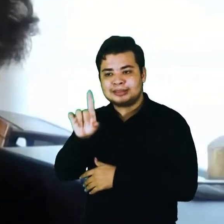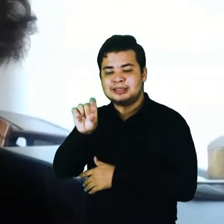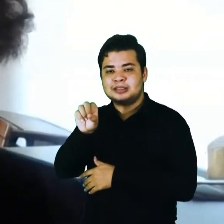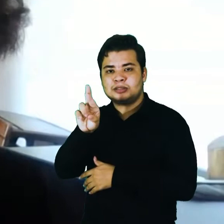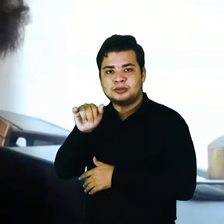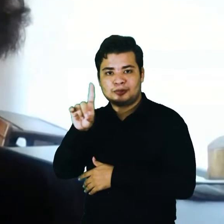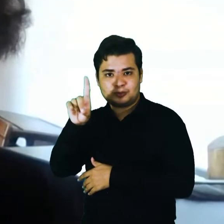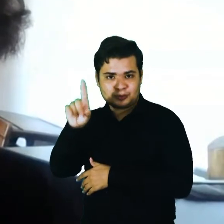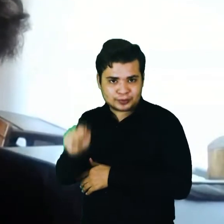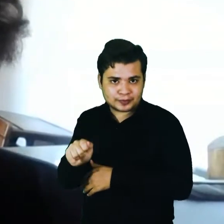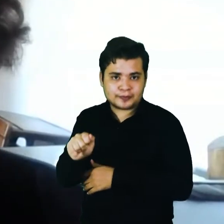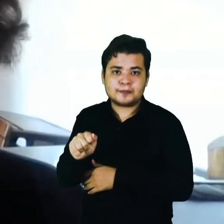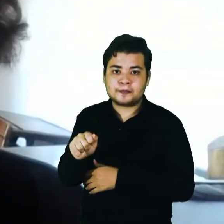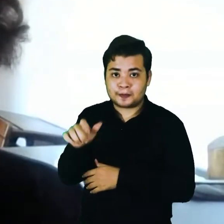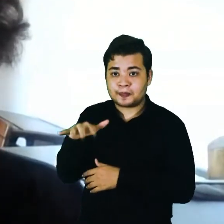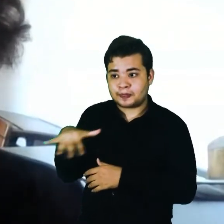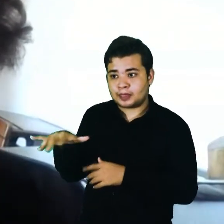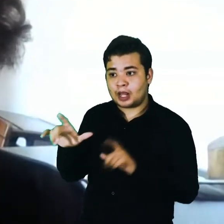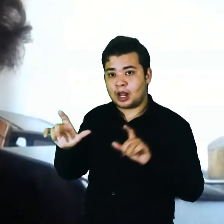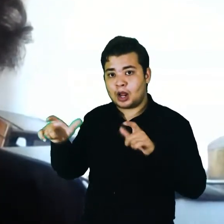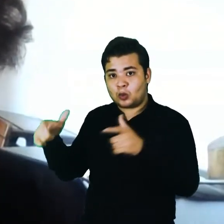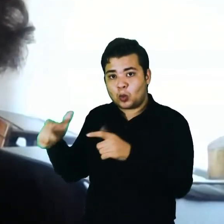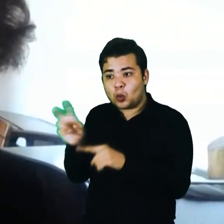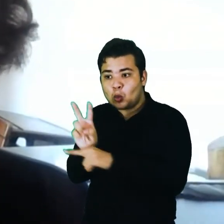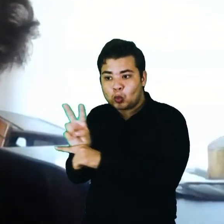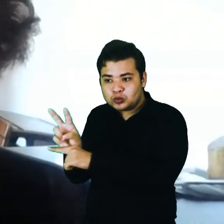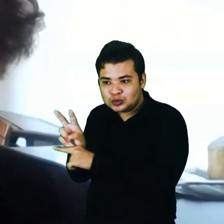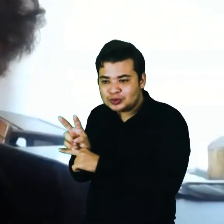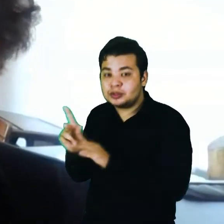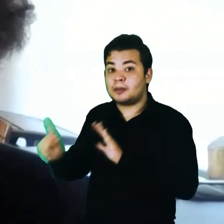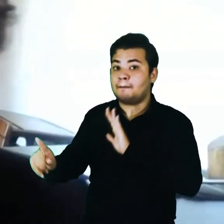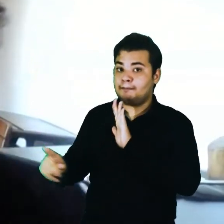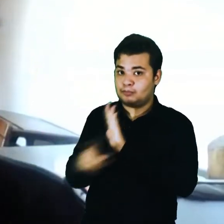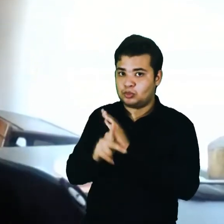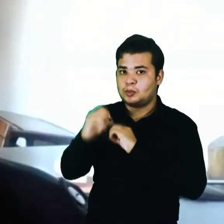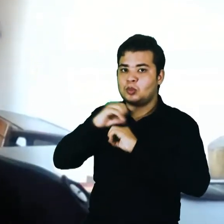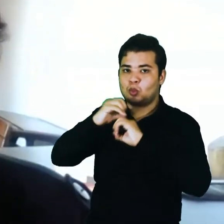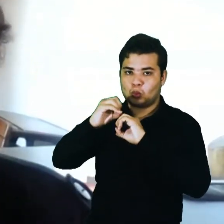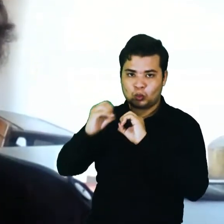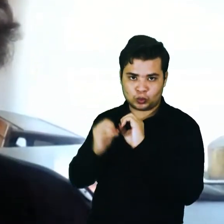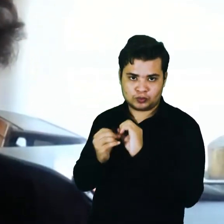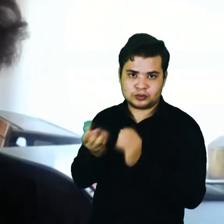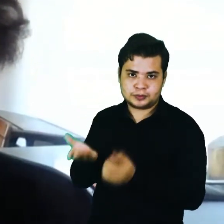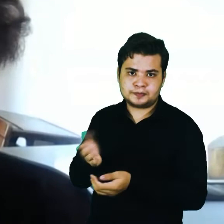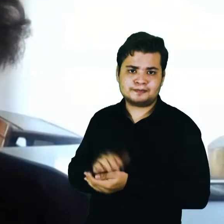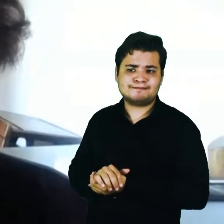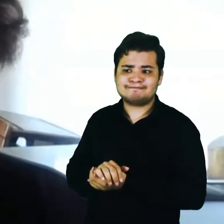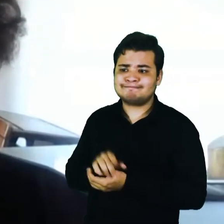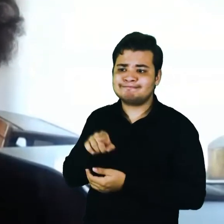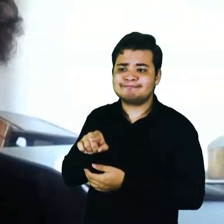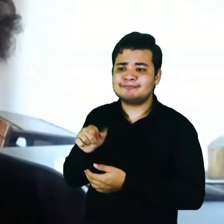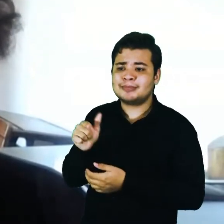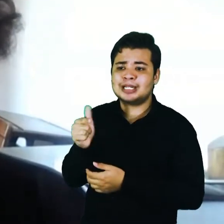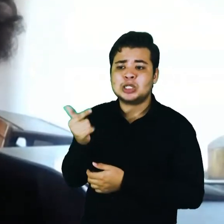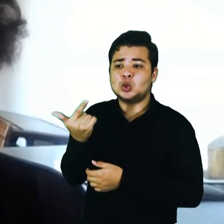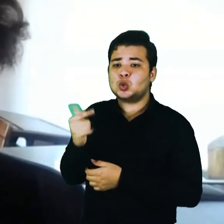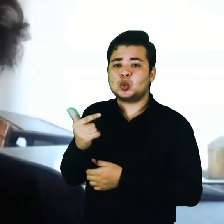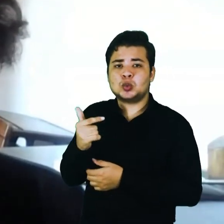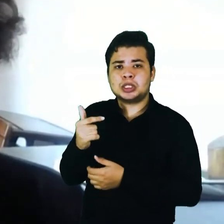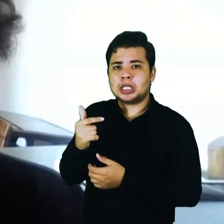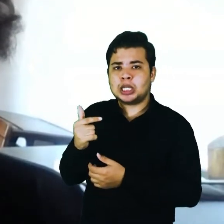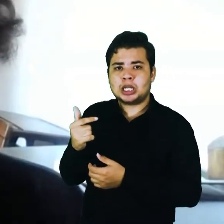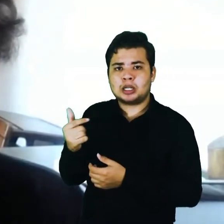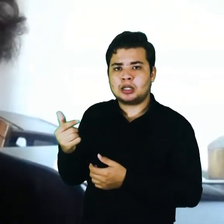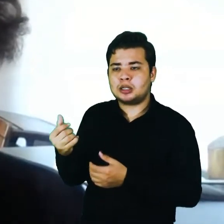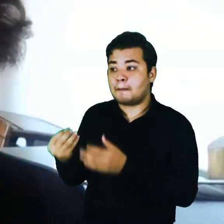unidade de conservação da própria UFG, né? E que ela não tem novas